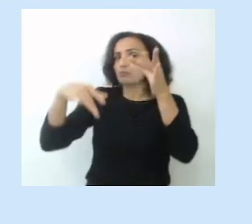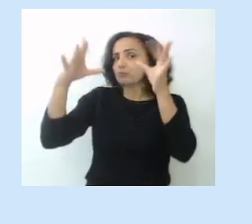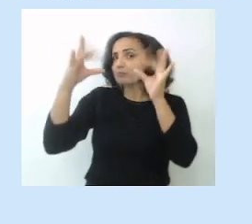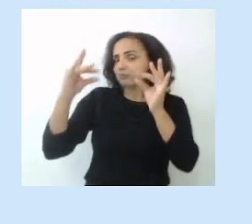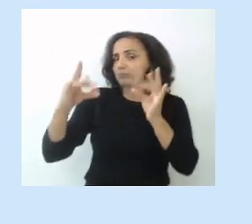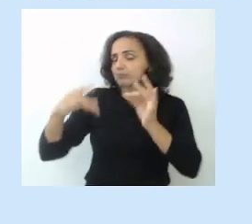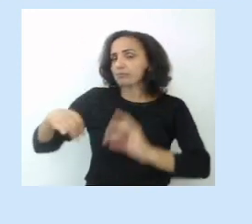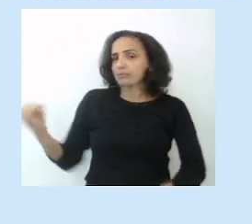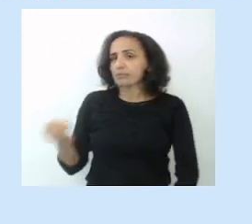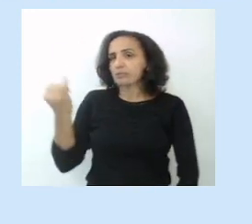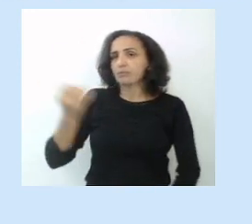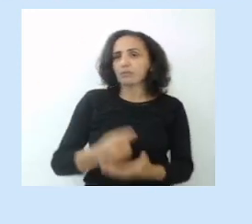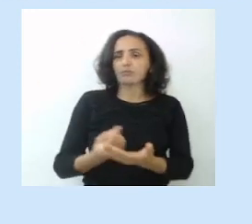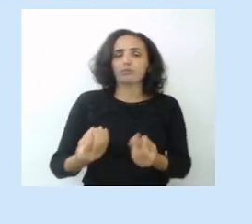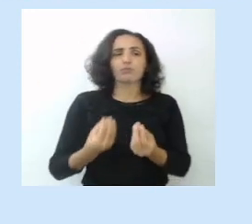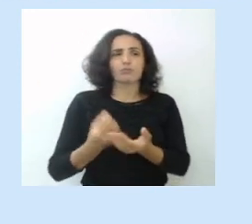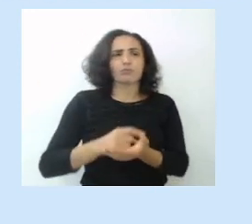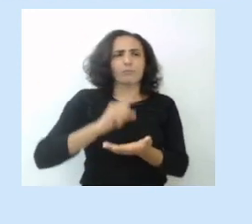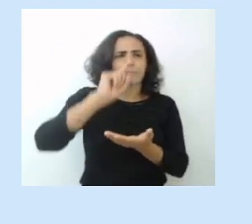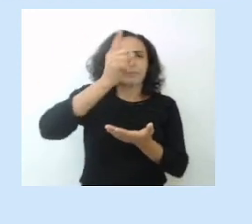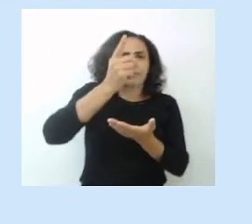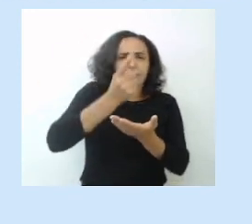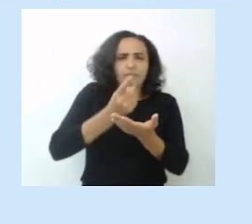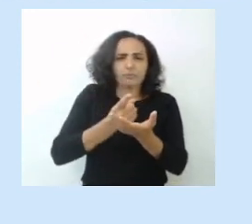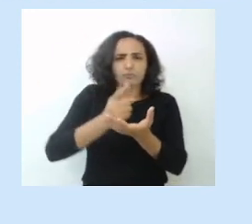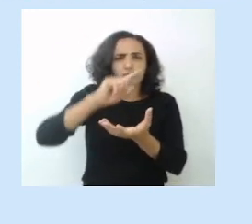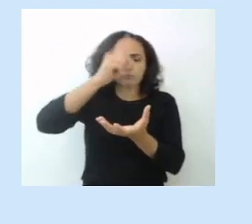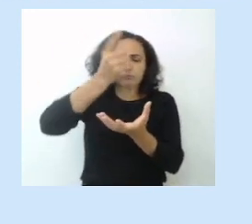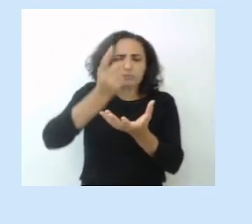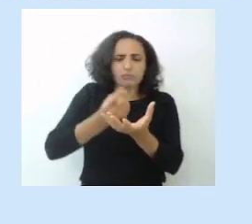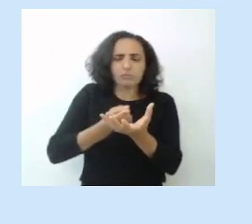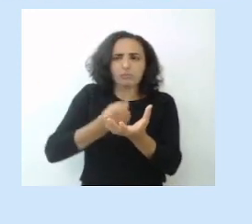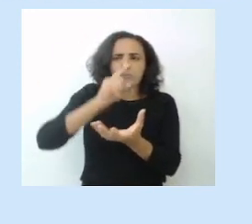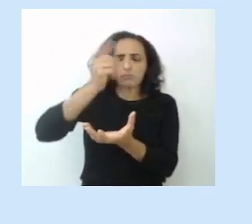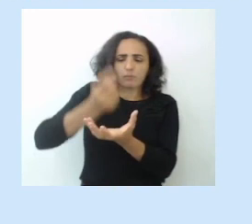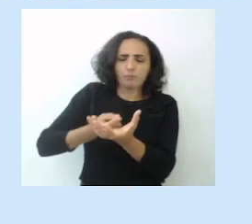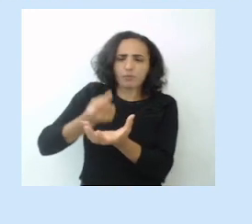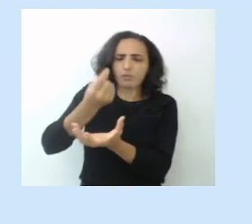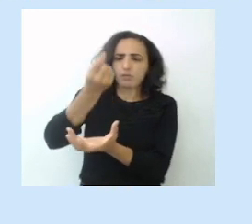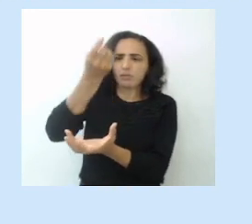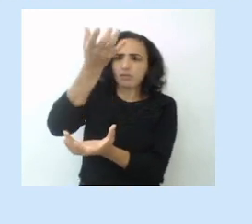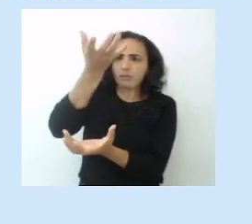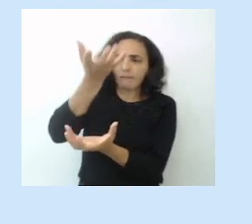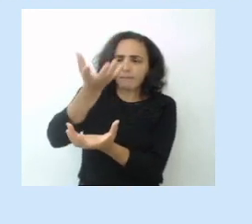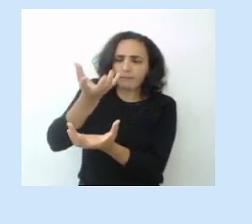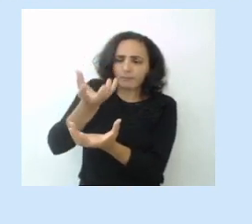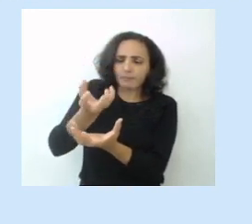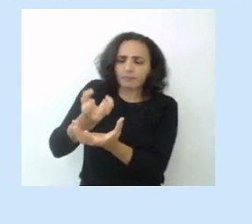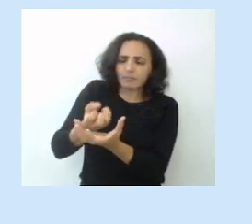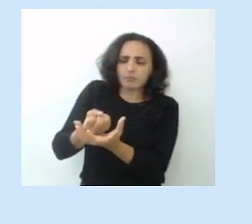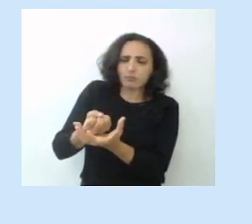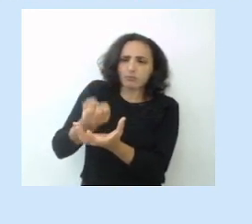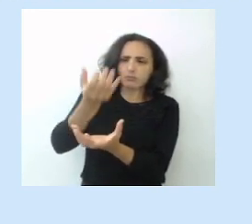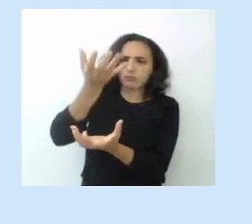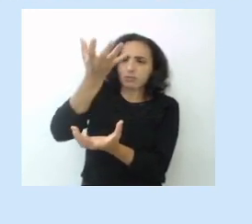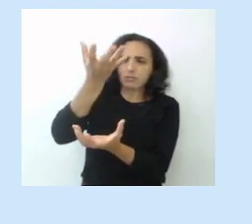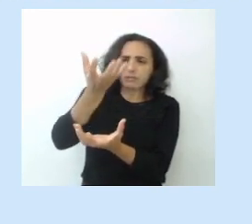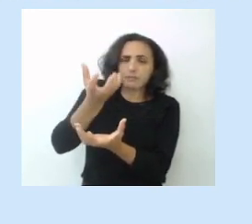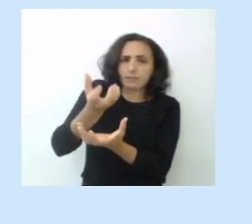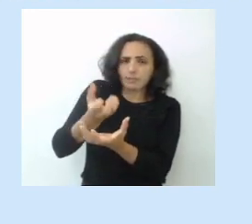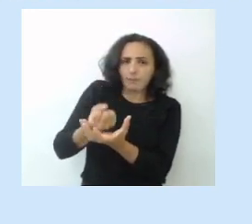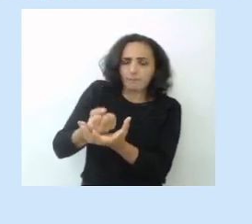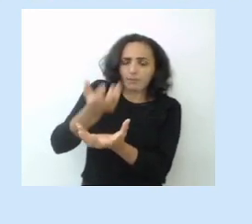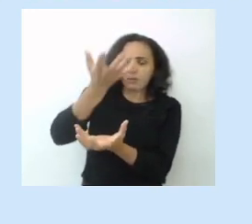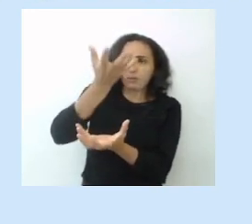Porque quando os raios de transmissão são jogados para a antena, a reflexão vai de volta no centro